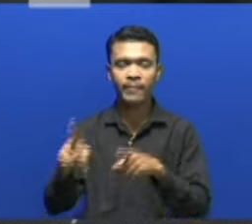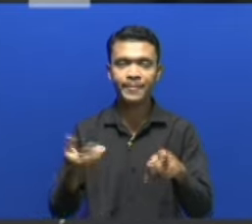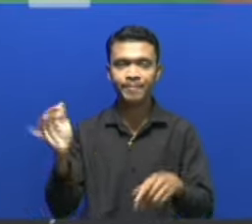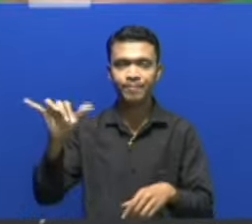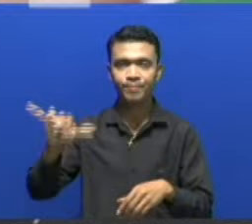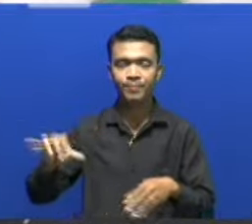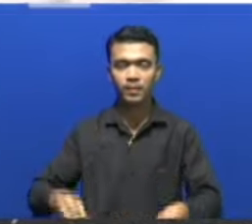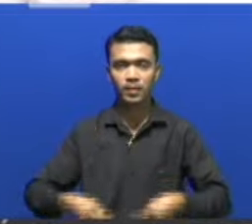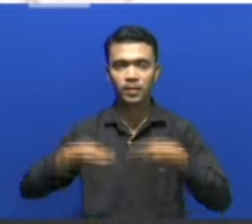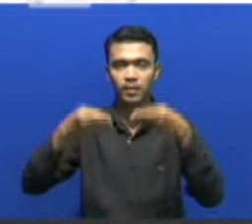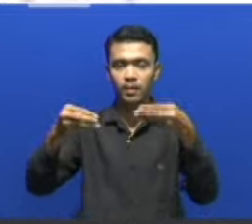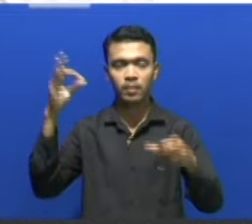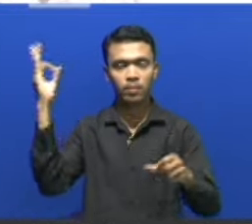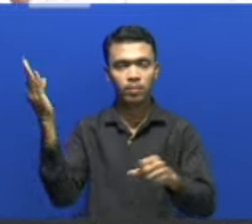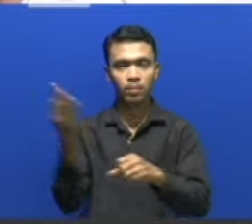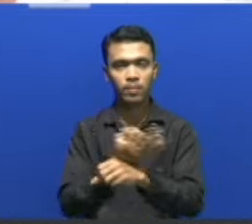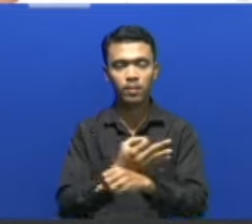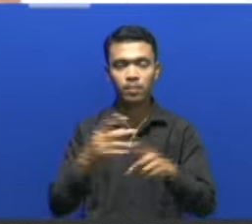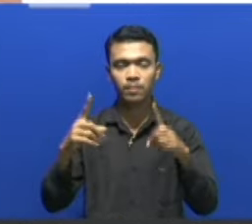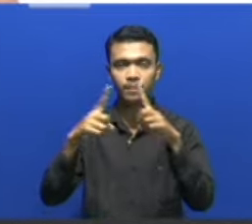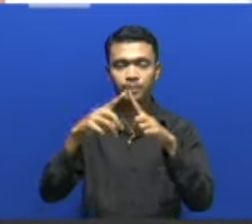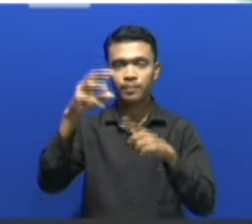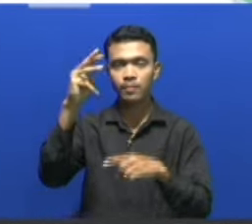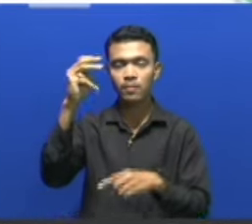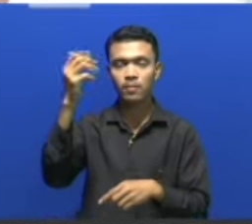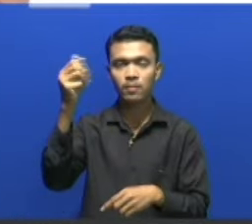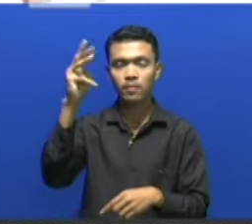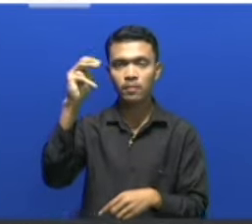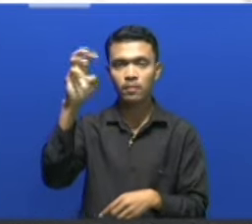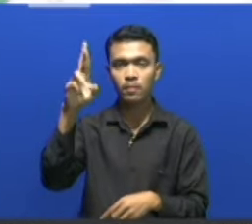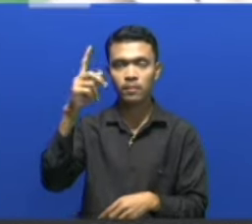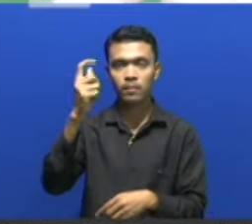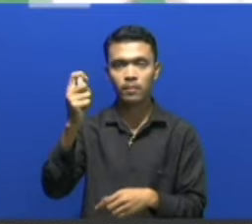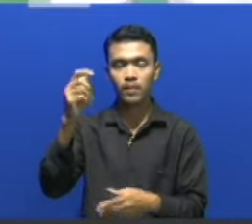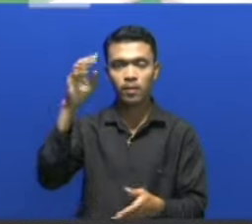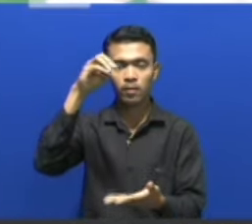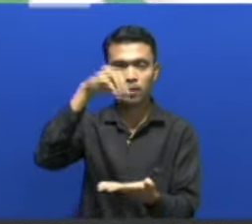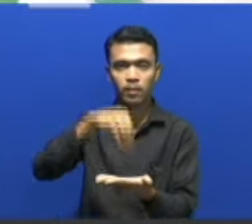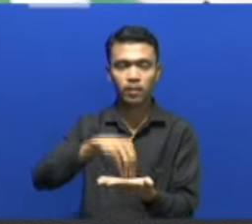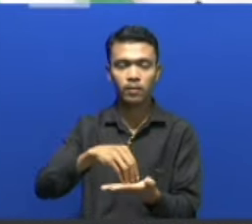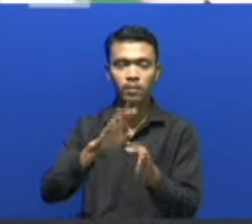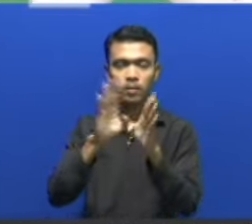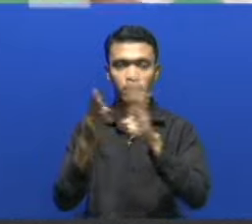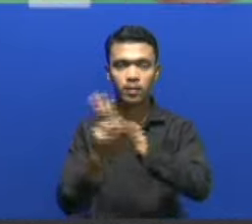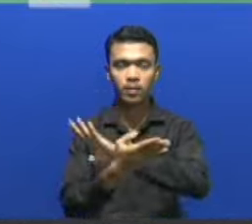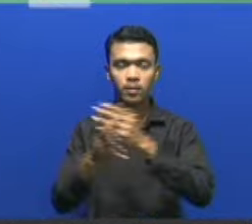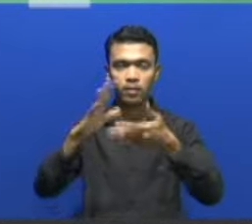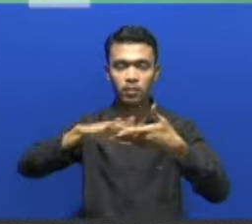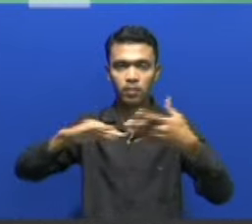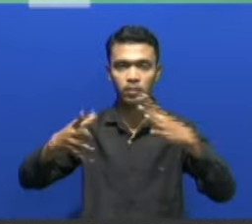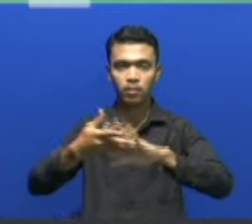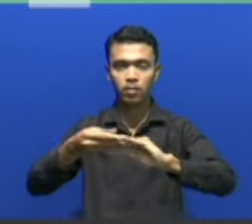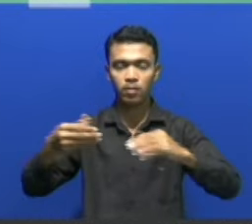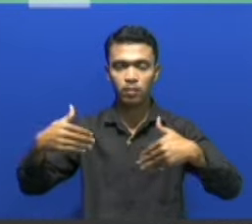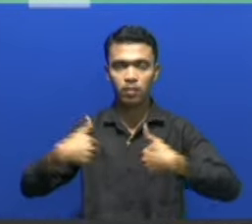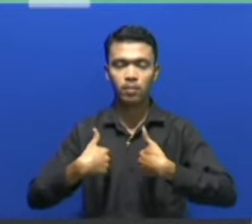entrega documento resistência ba iha AMRT, Rodirai, iha neba, no sahanesan história ba iha futuro. Tamane maluk sira